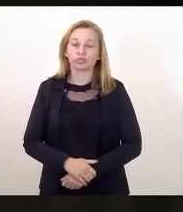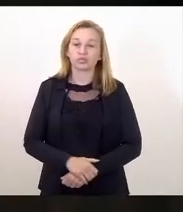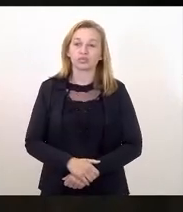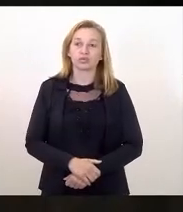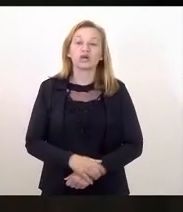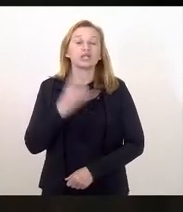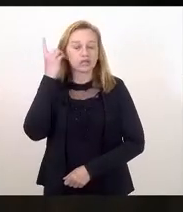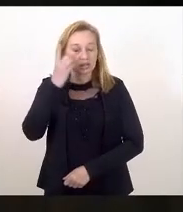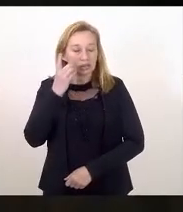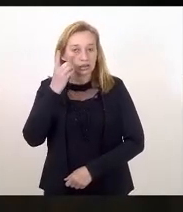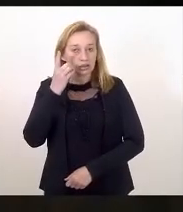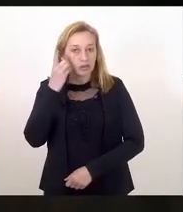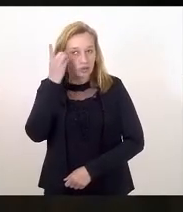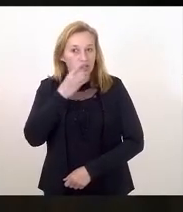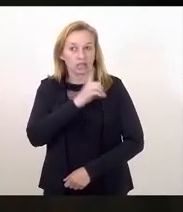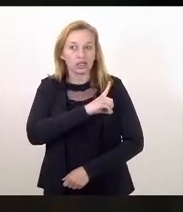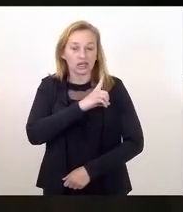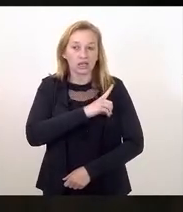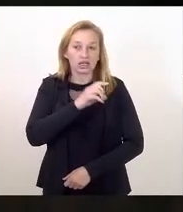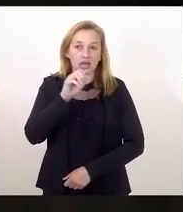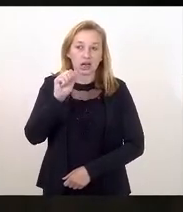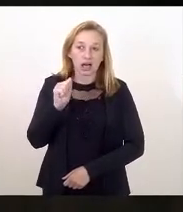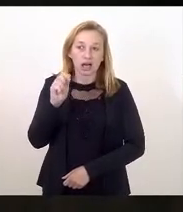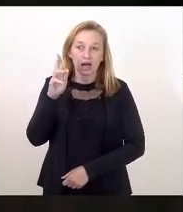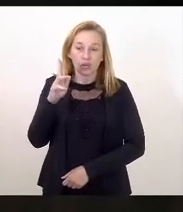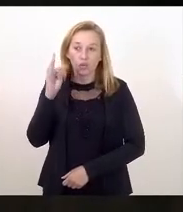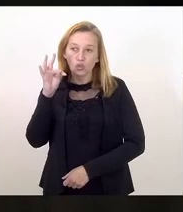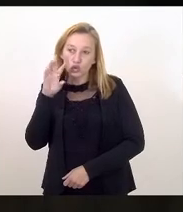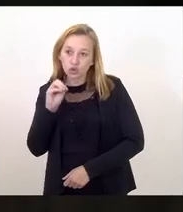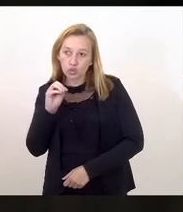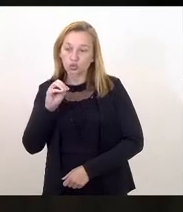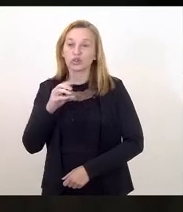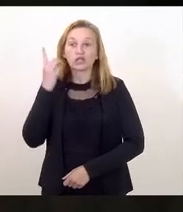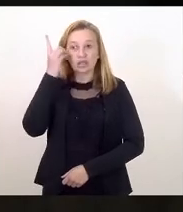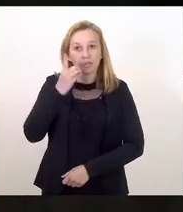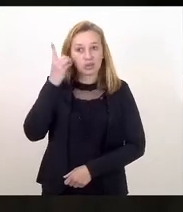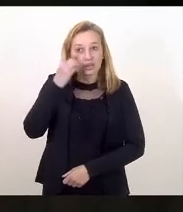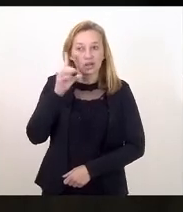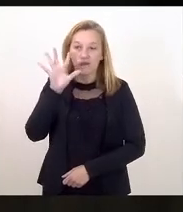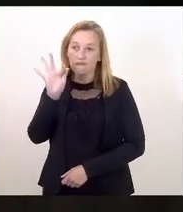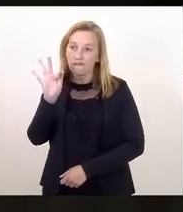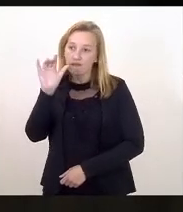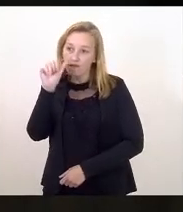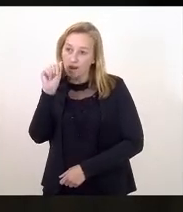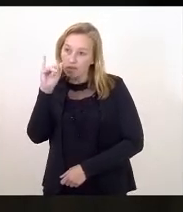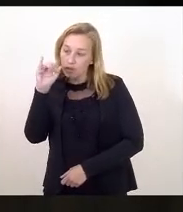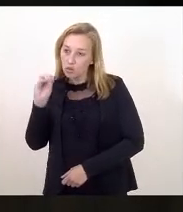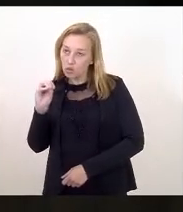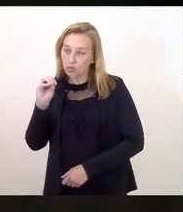Deputado Delegado Carlos Augusto. Deputado Fábio Silva.